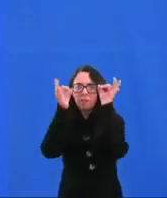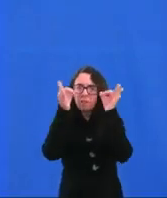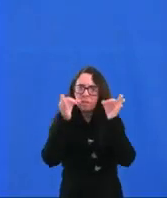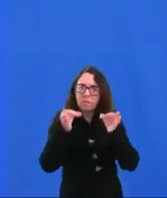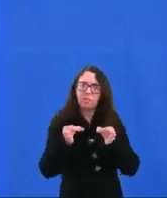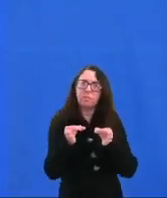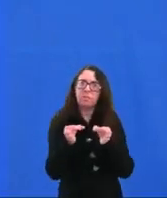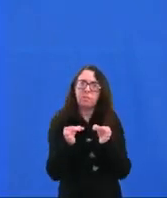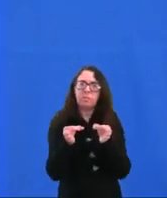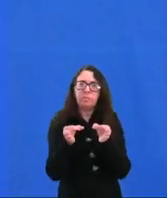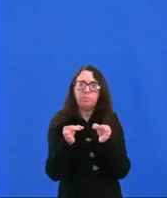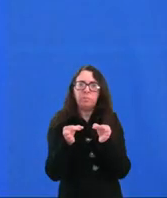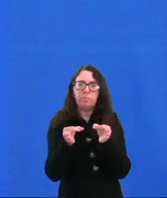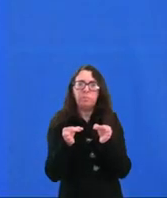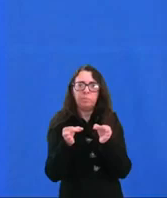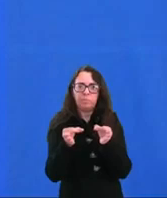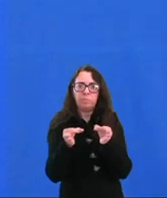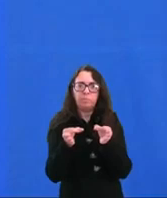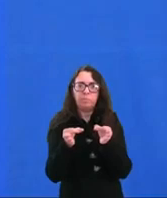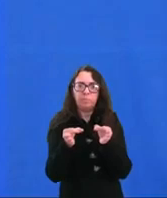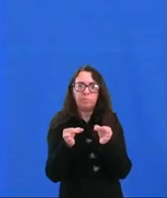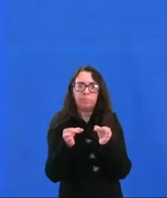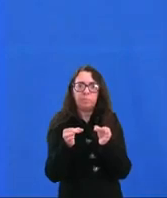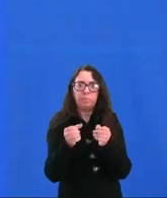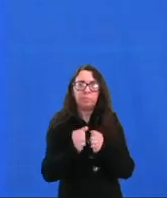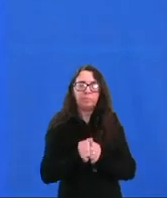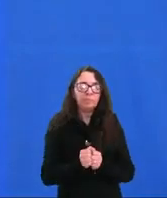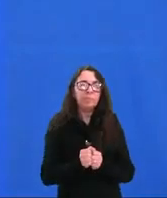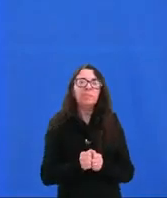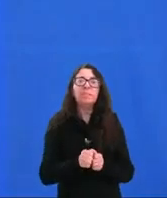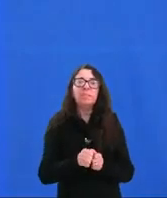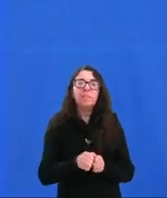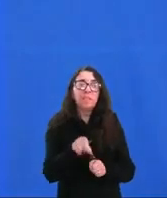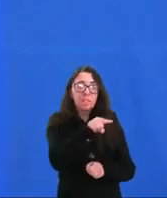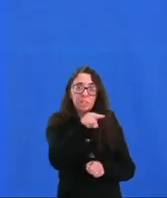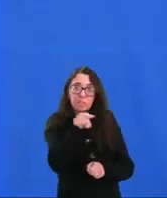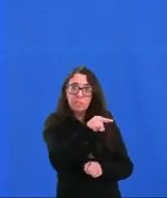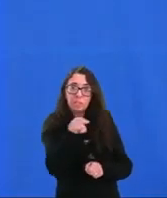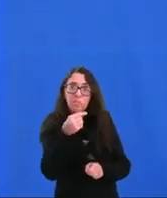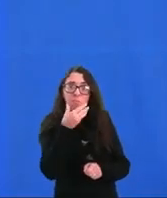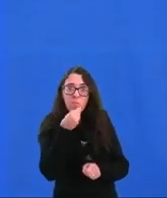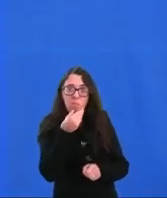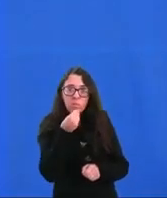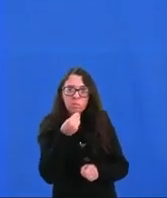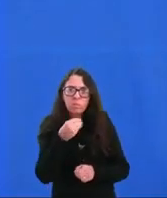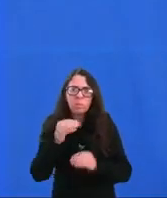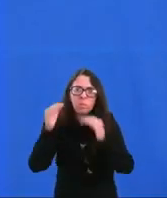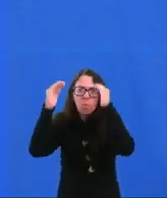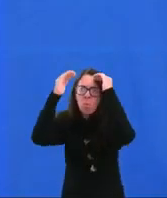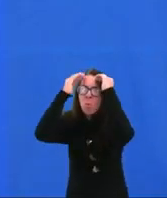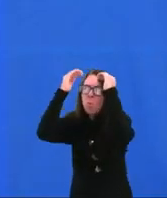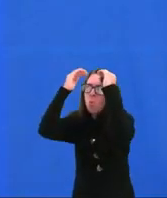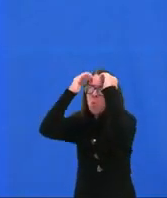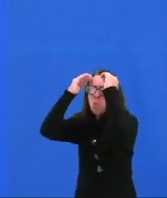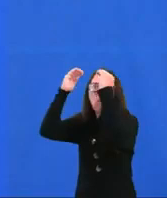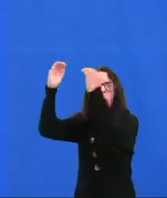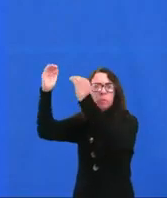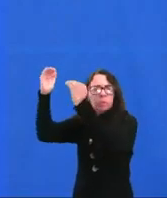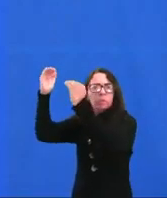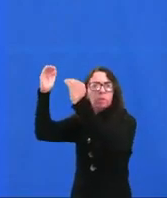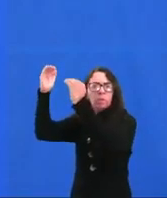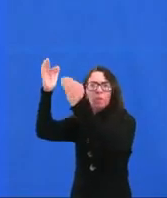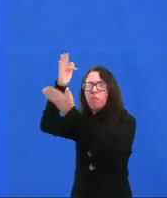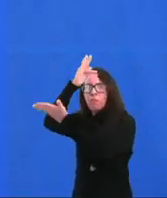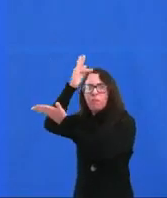muitíssimos sacerdotes obedeciam à fé. Verso 8. Estevão, cheio de